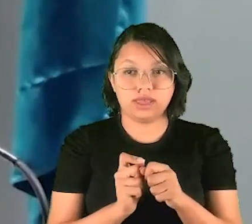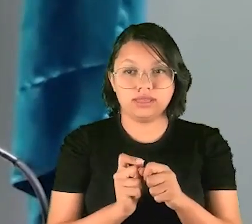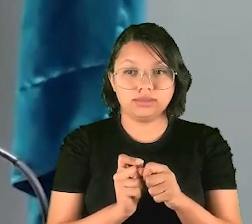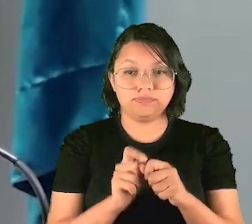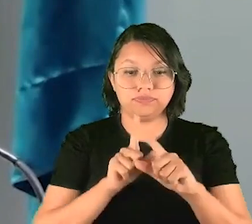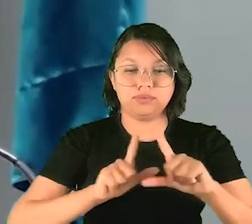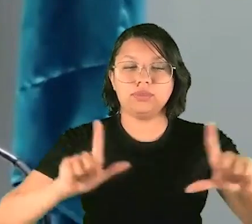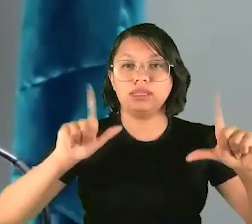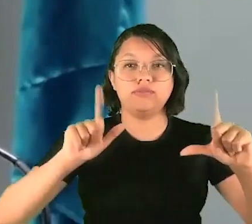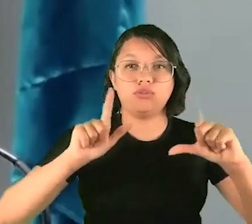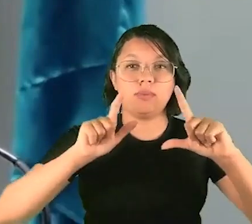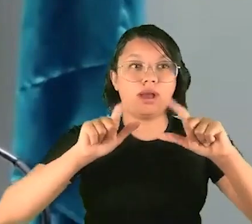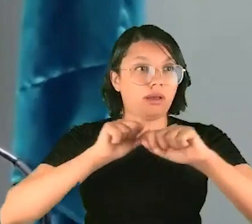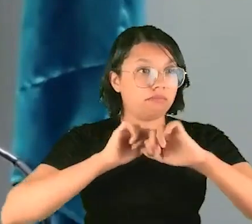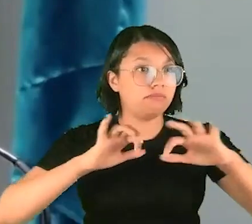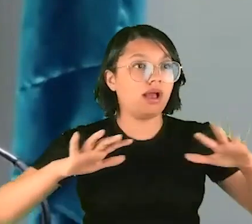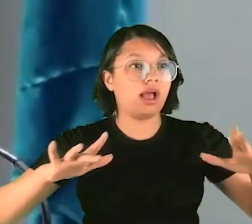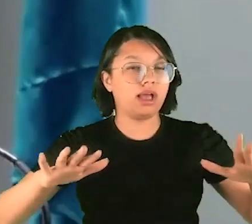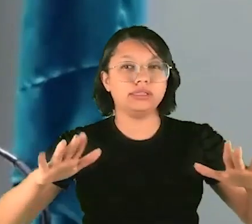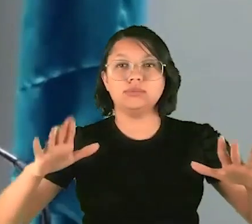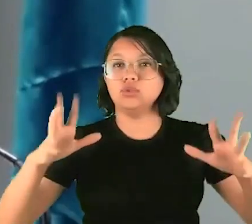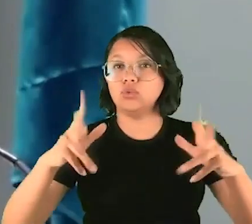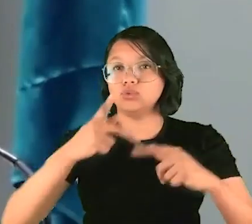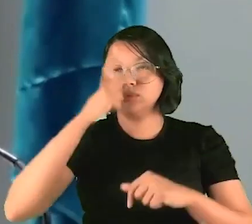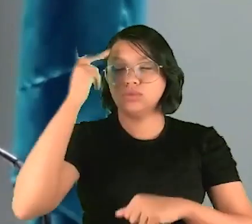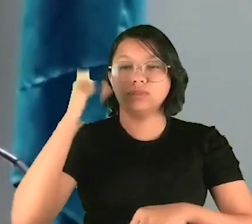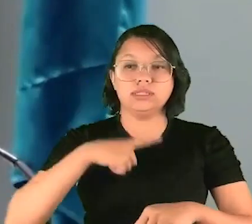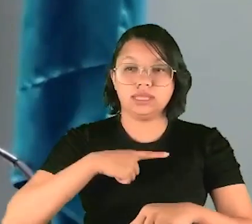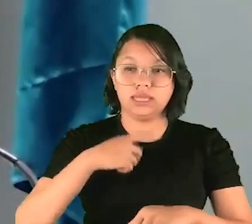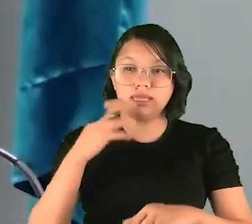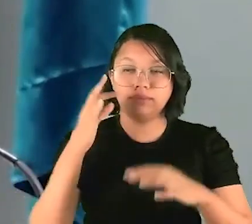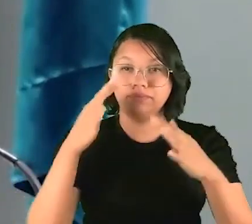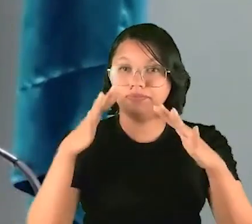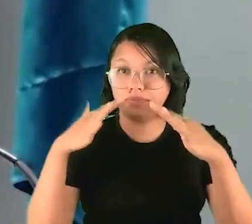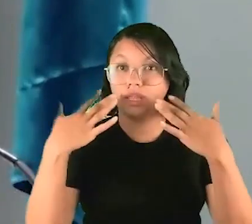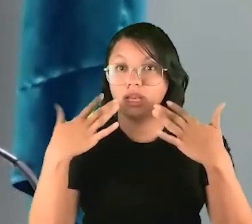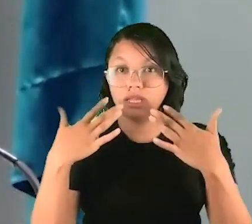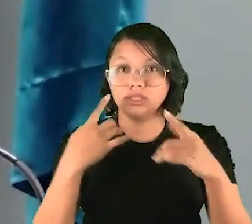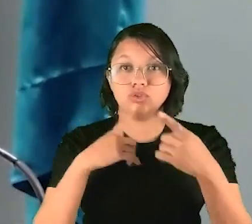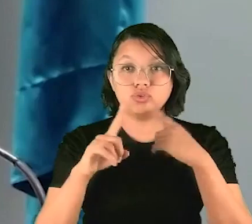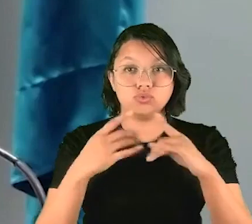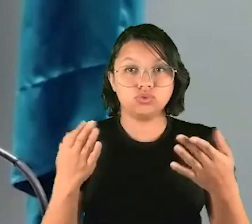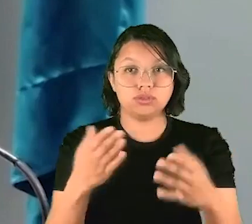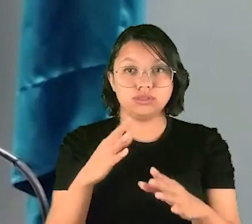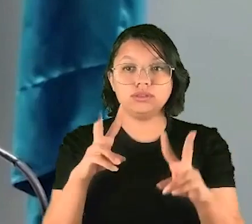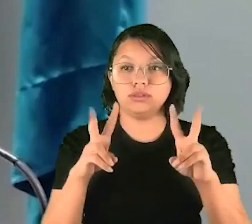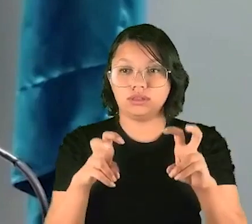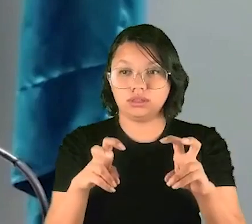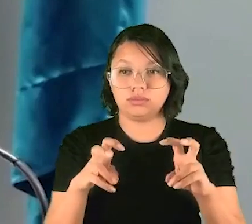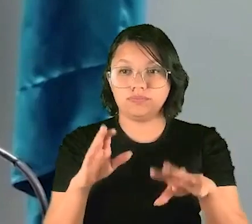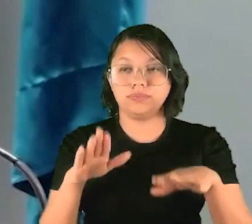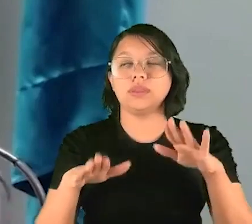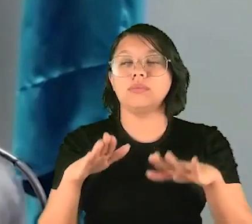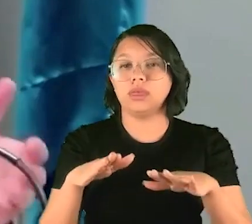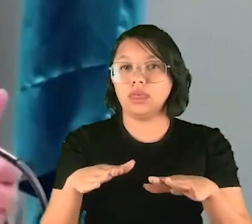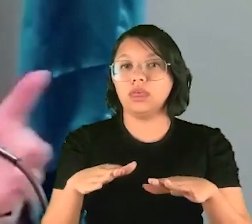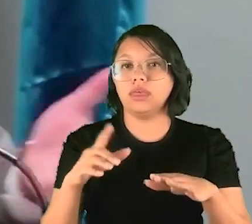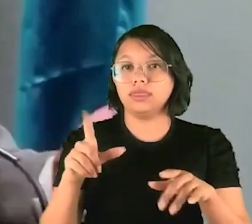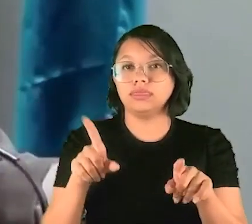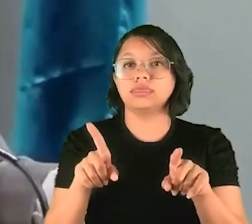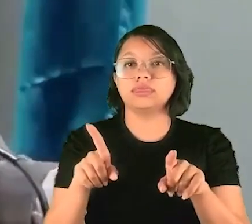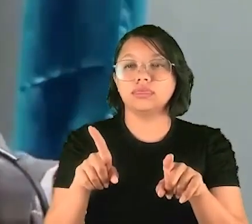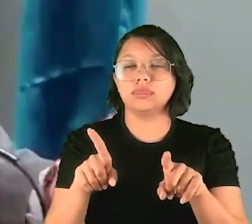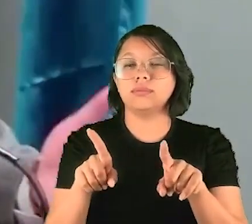essa plataforma aberta para todos os participantes, todos que queiram ter interesse em discutir esse tema, além dos cursos que são